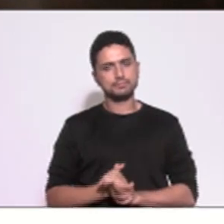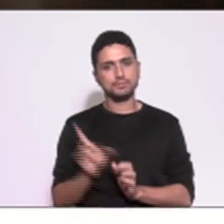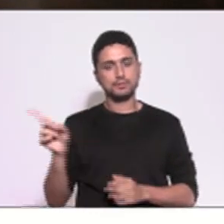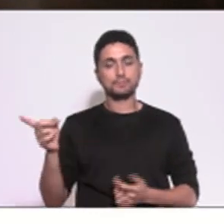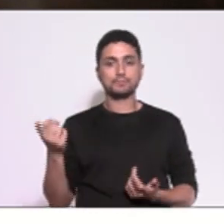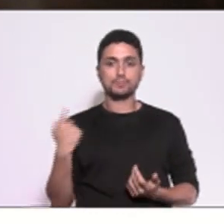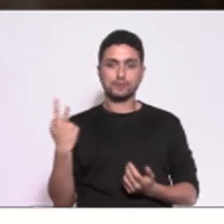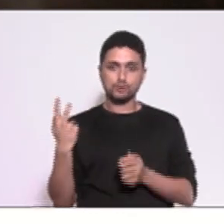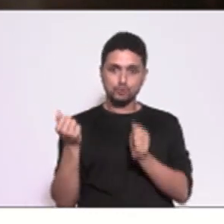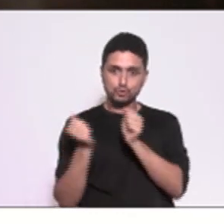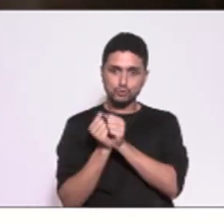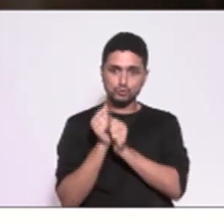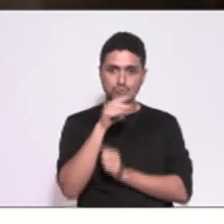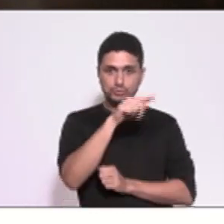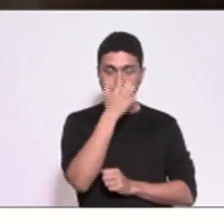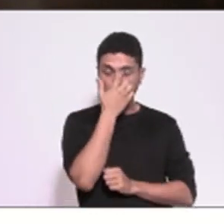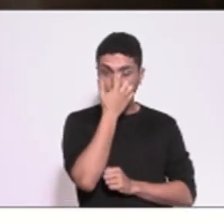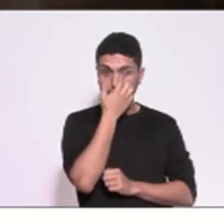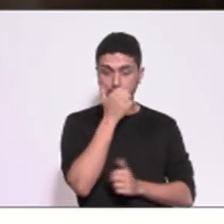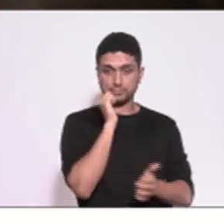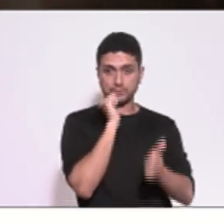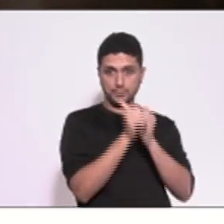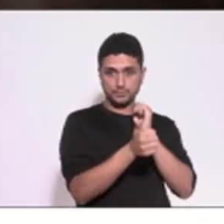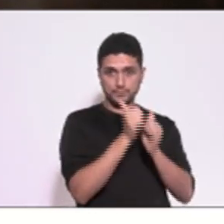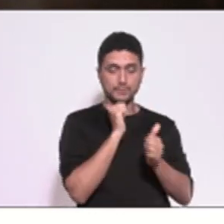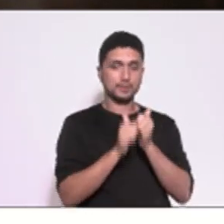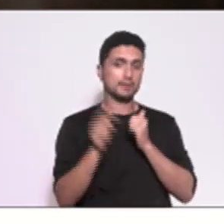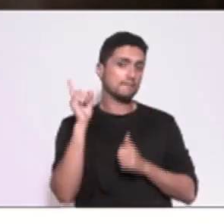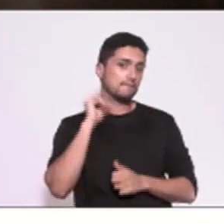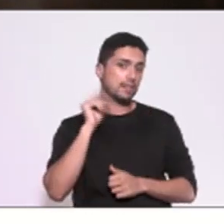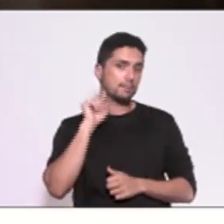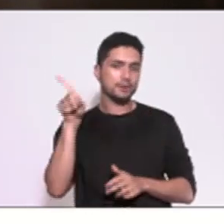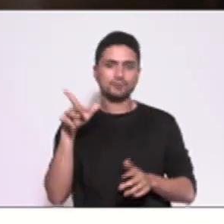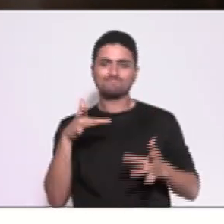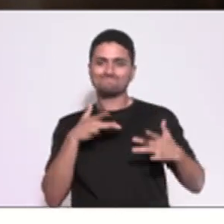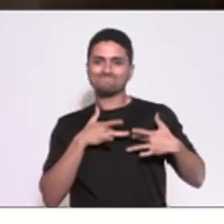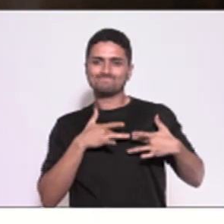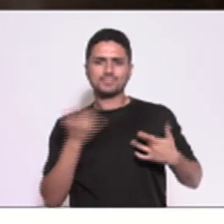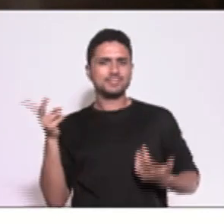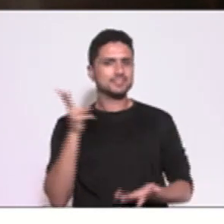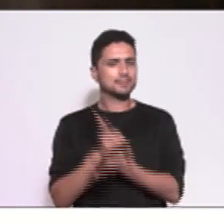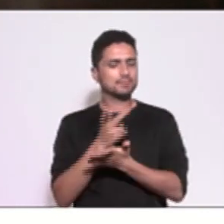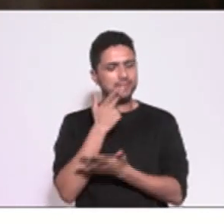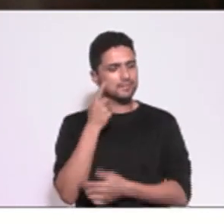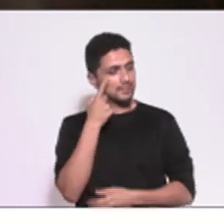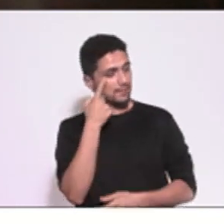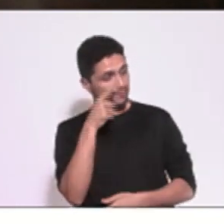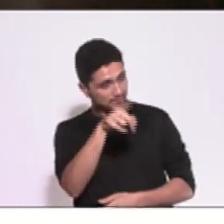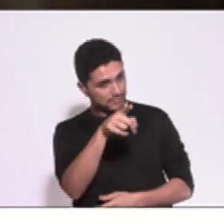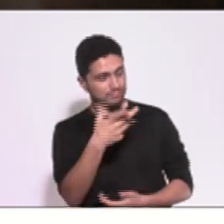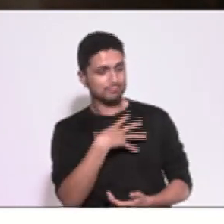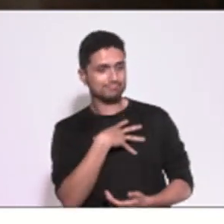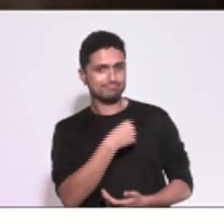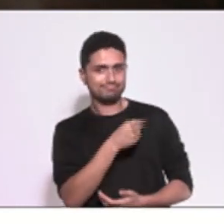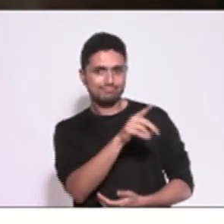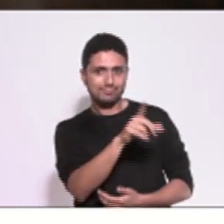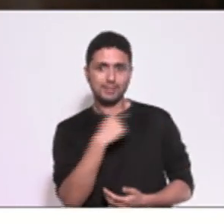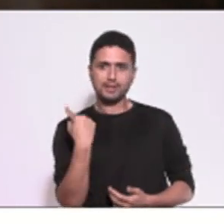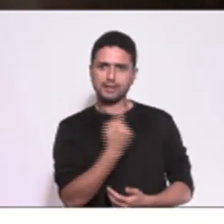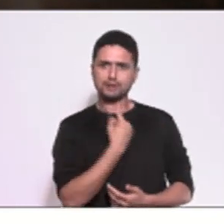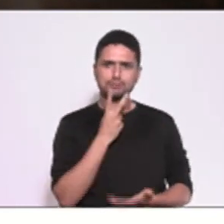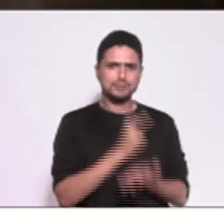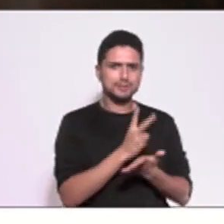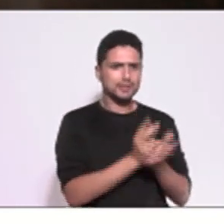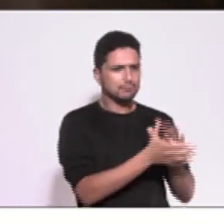do Flamengo, que é o time do coração dele, ele sempre dizia: "Você está vendo, minha filha, como eu cumprimento todo mundo,